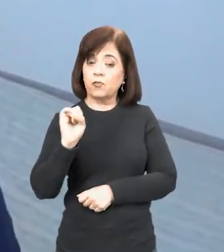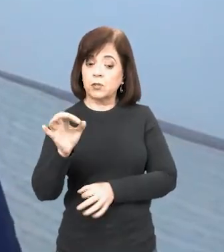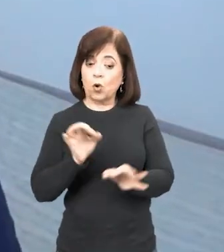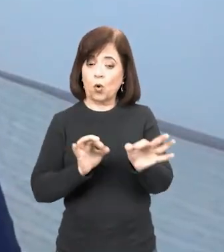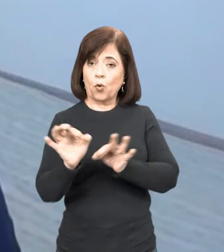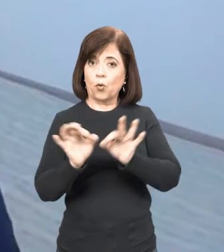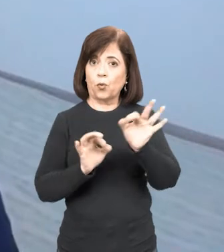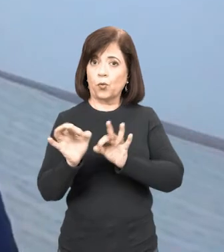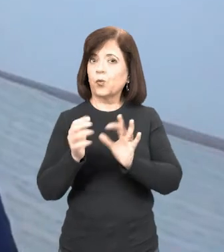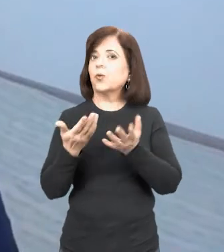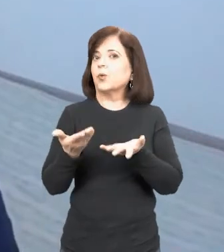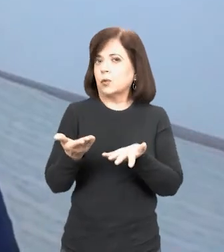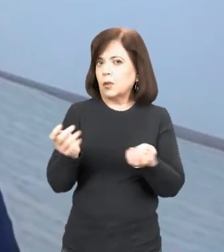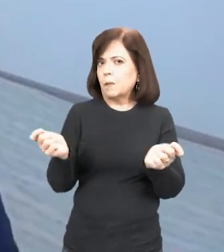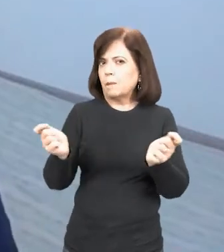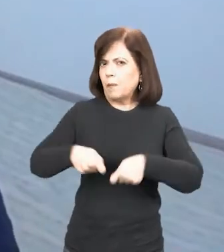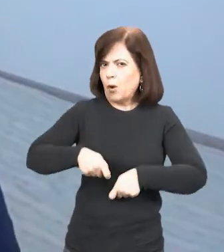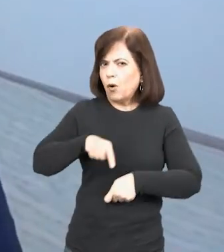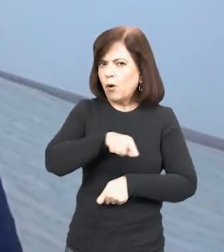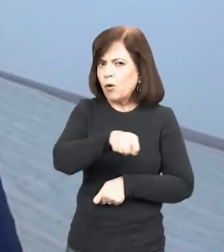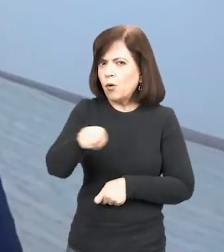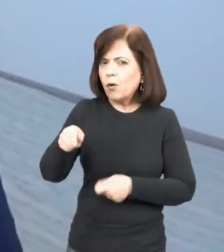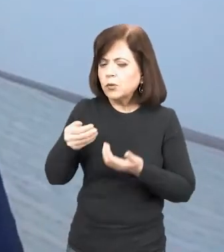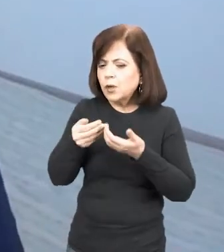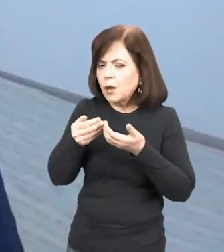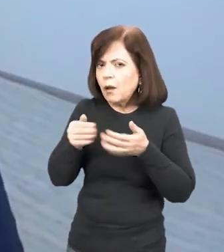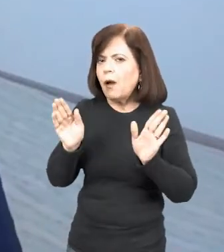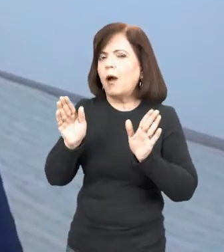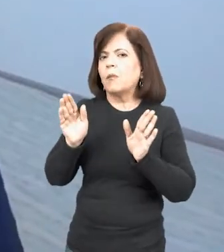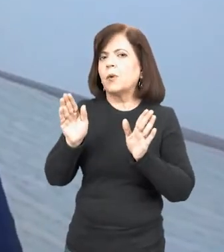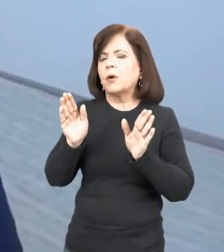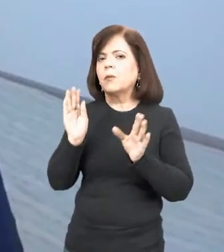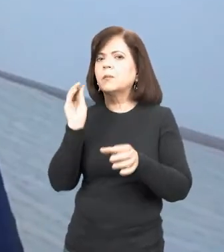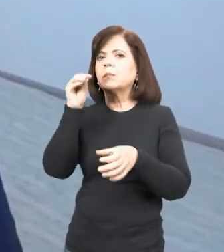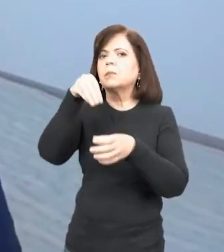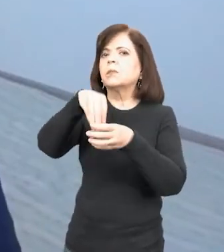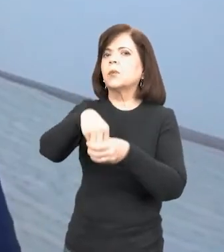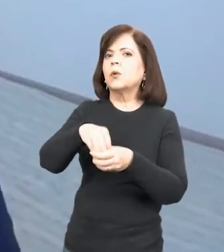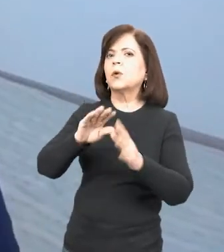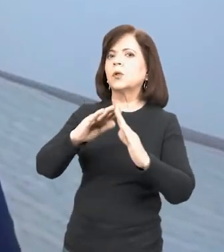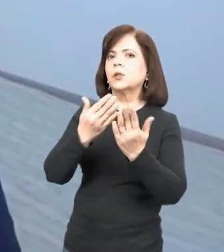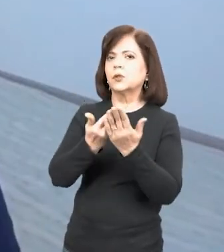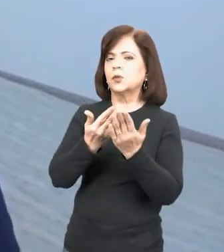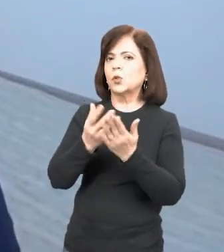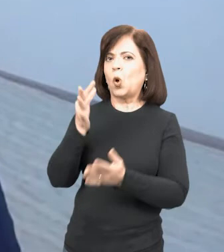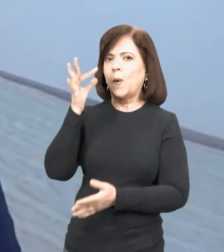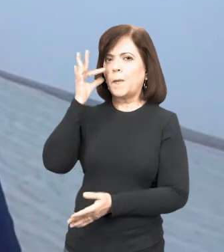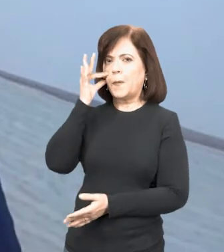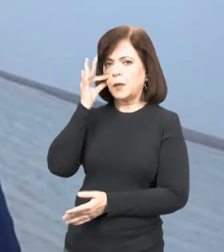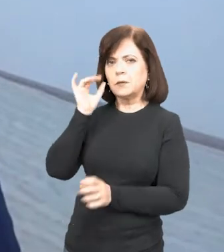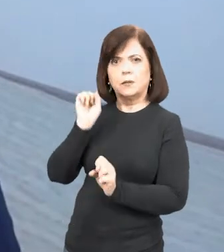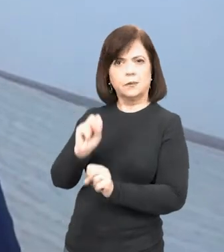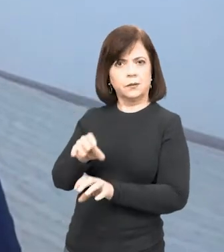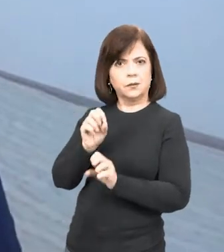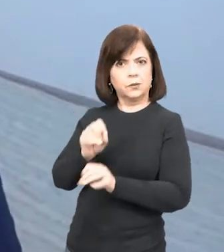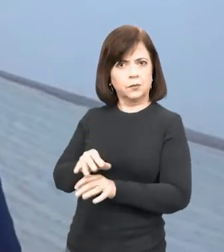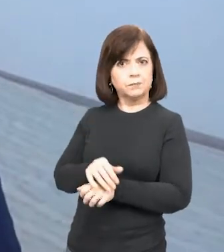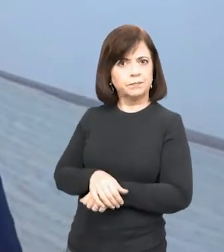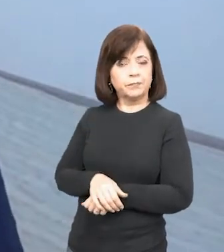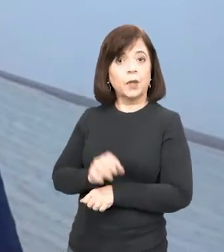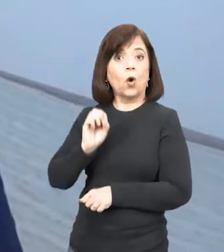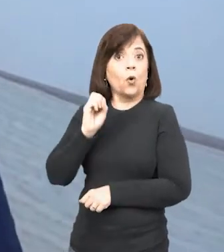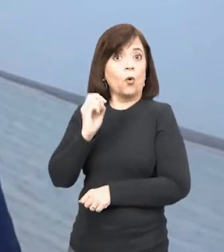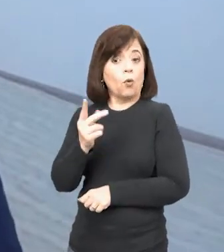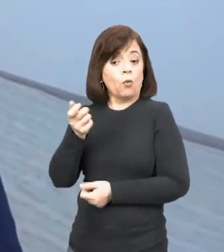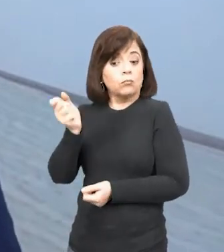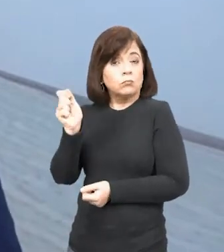se estão se organizando de forma a permitir algum funcionamento presencial das atividades educacionais,